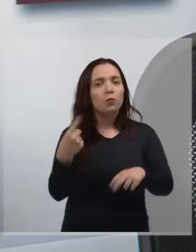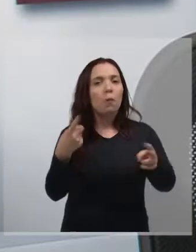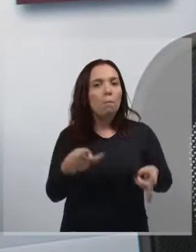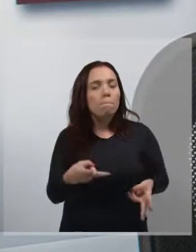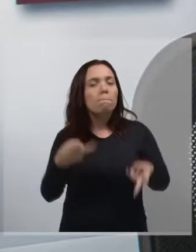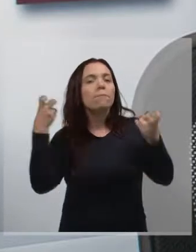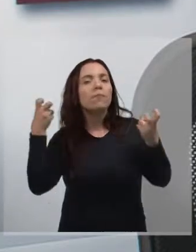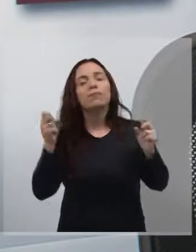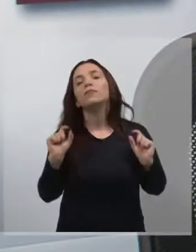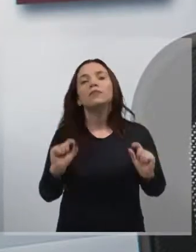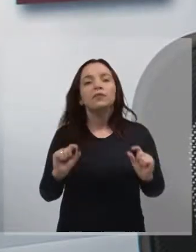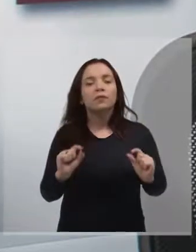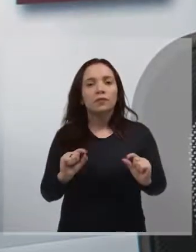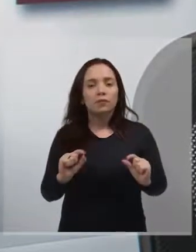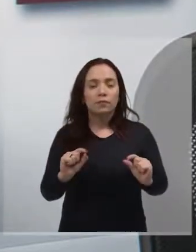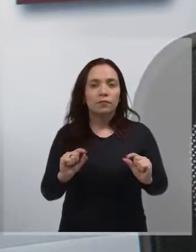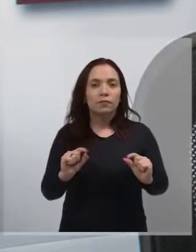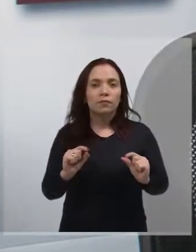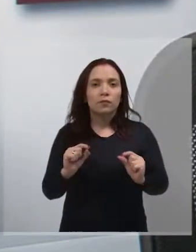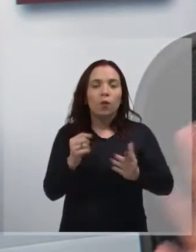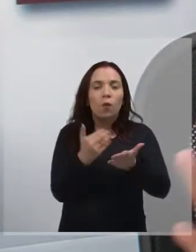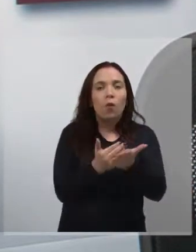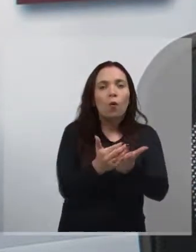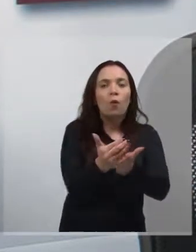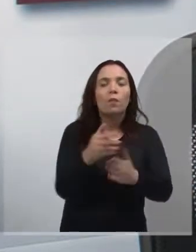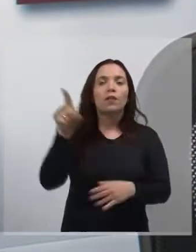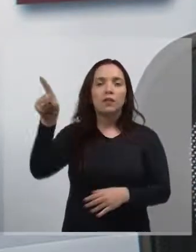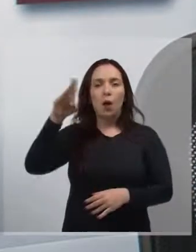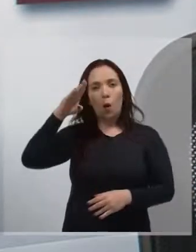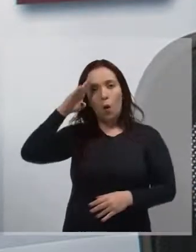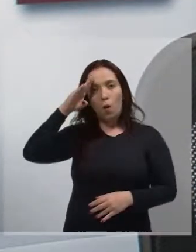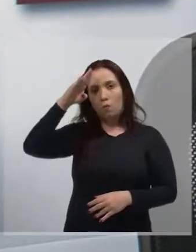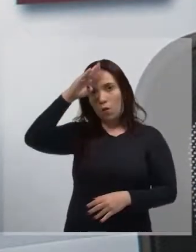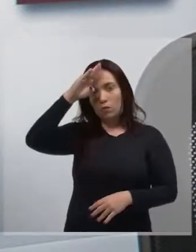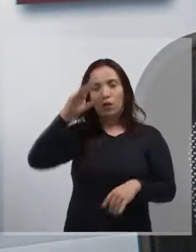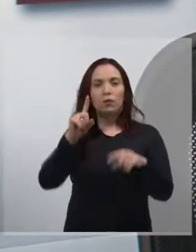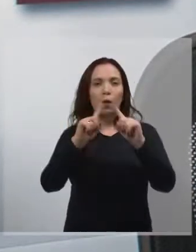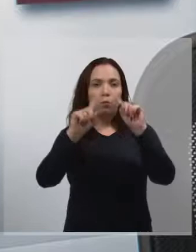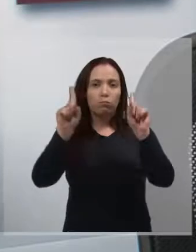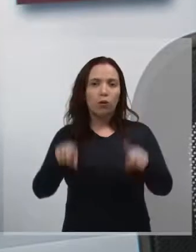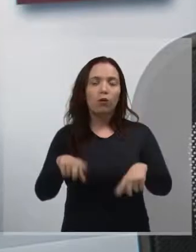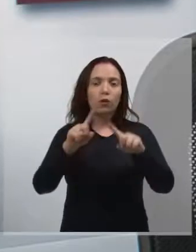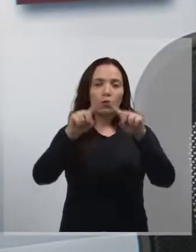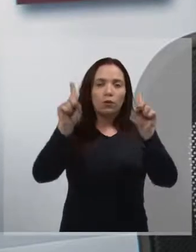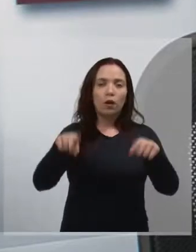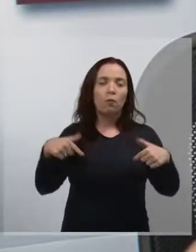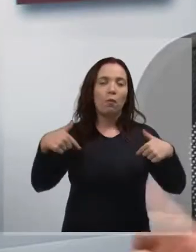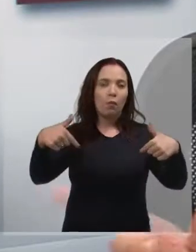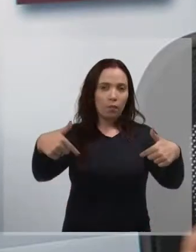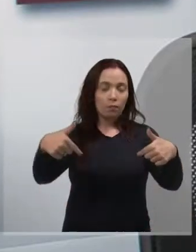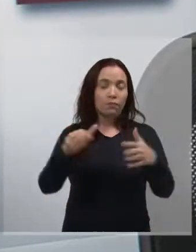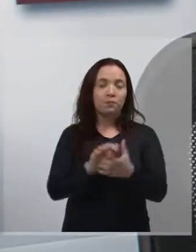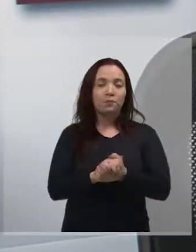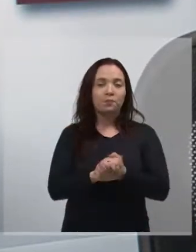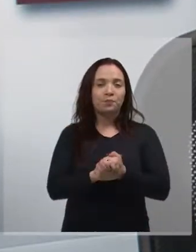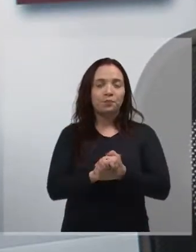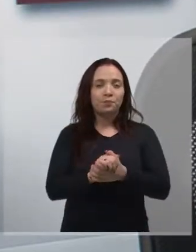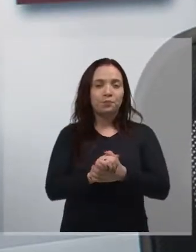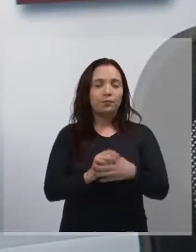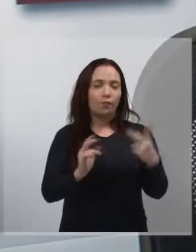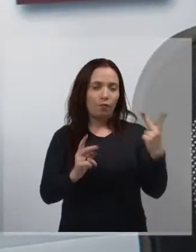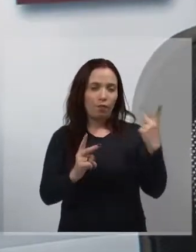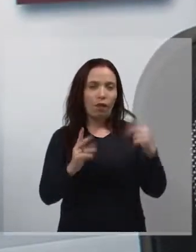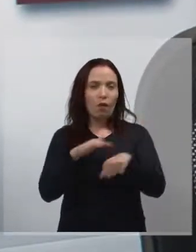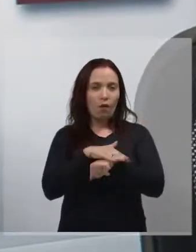um desenho na maneira de Jair Messias Bolsonaro governar. Aquilo que nós conversamos